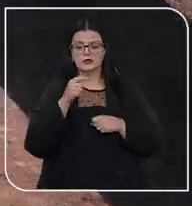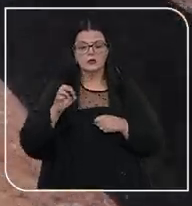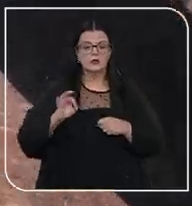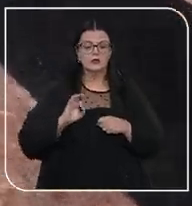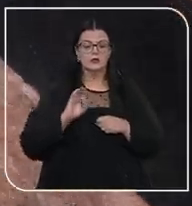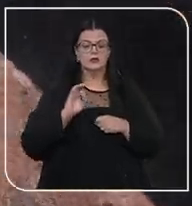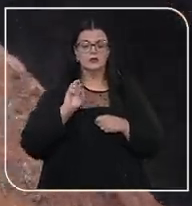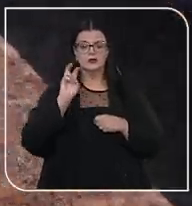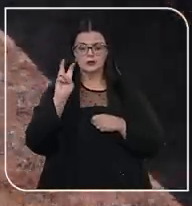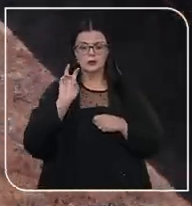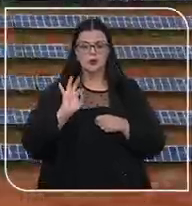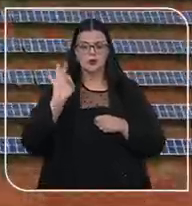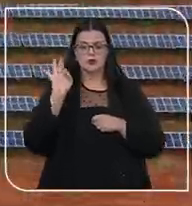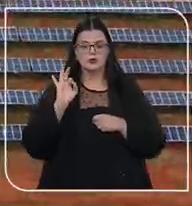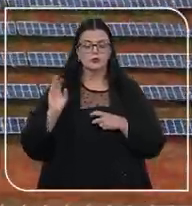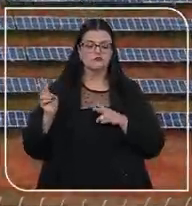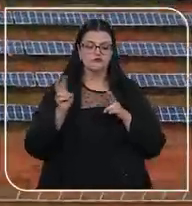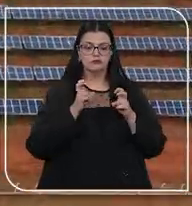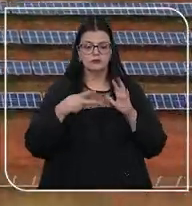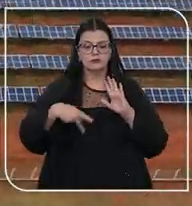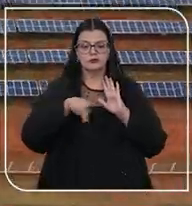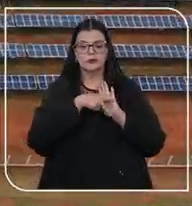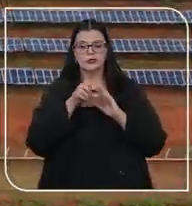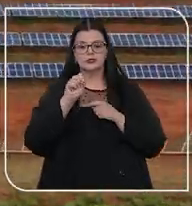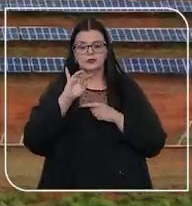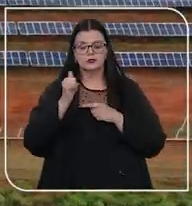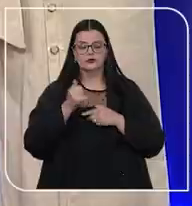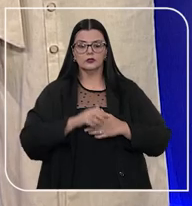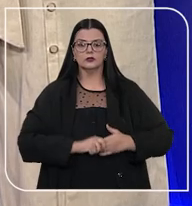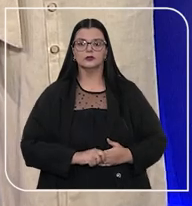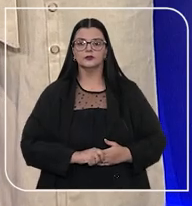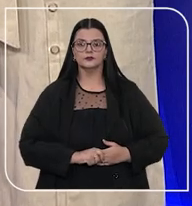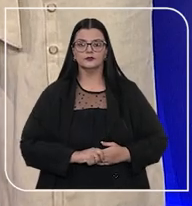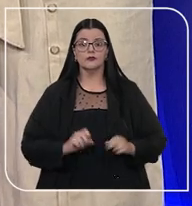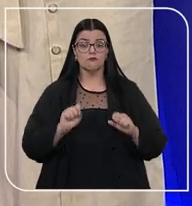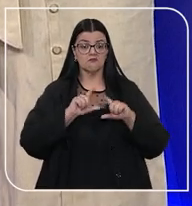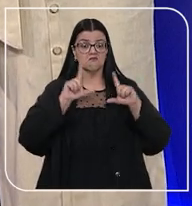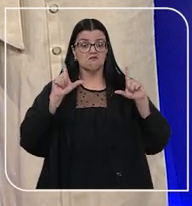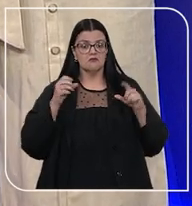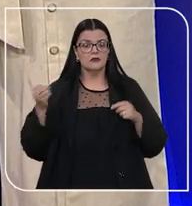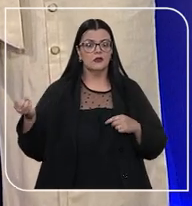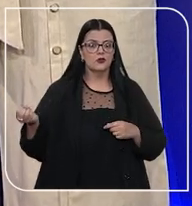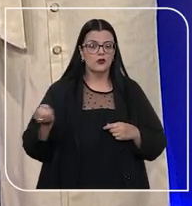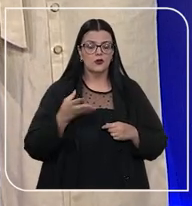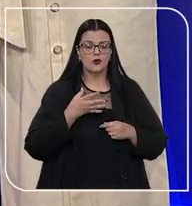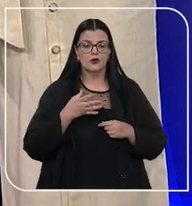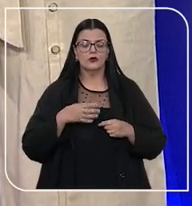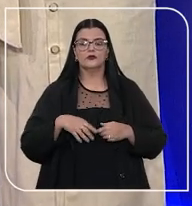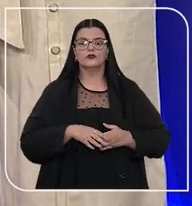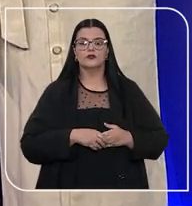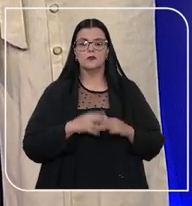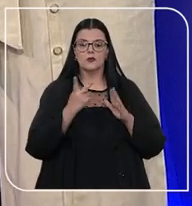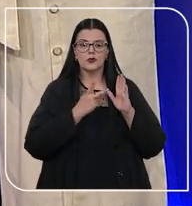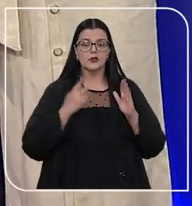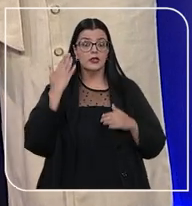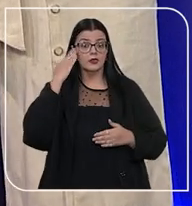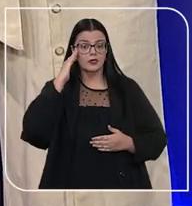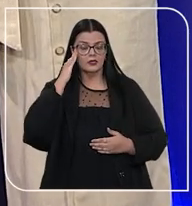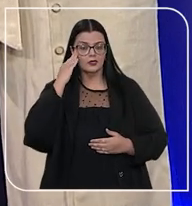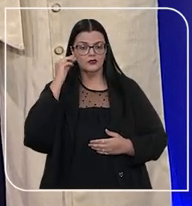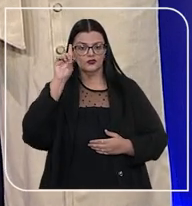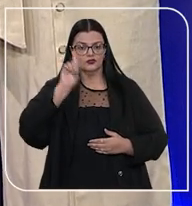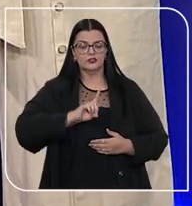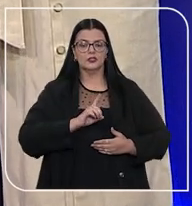até 75% do consumo do STJ. E está no ar uma nova edição do programa